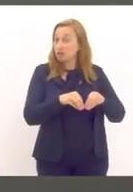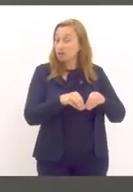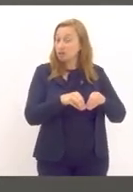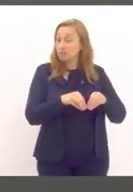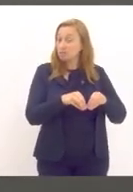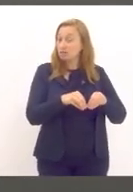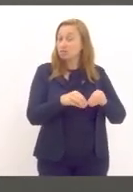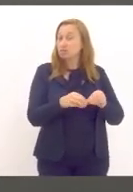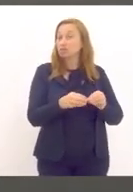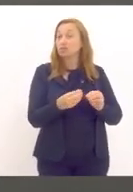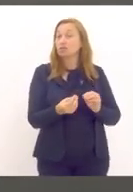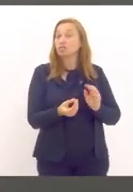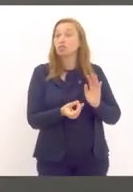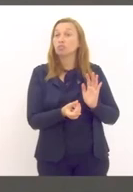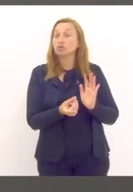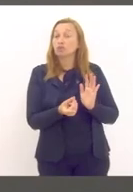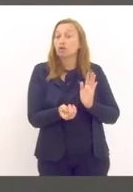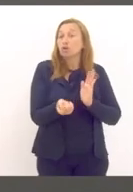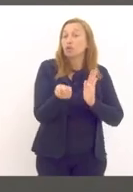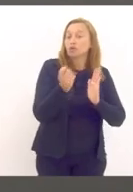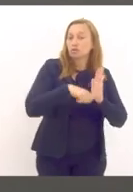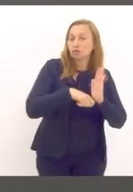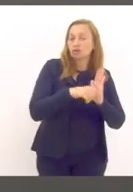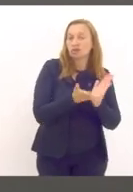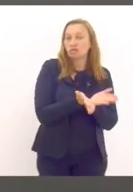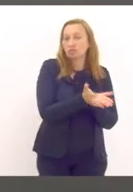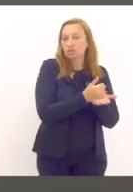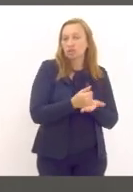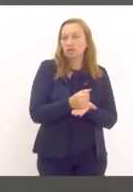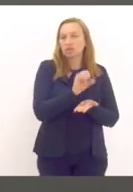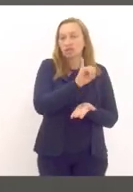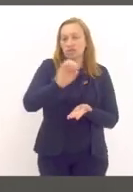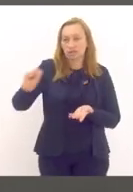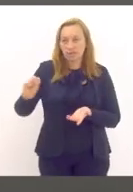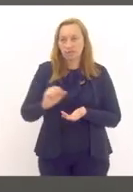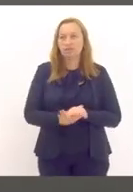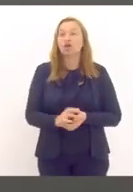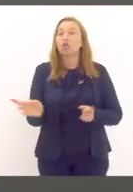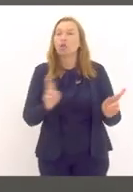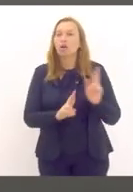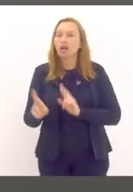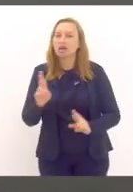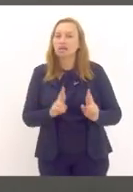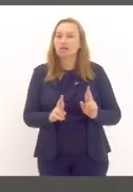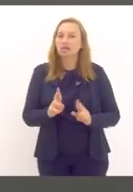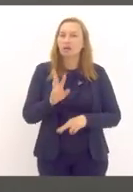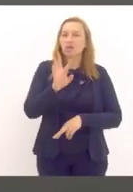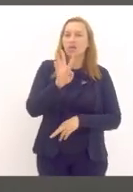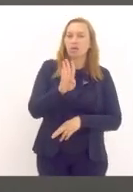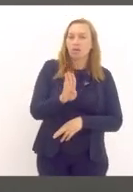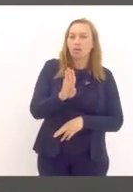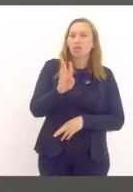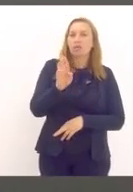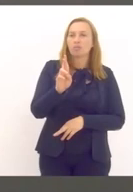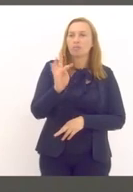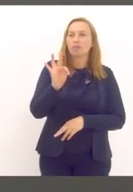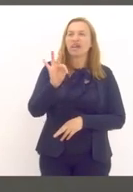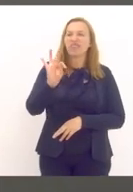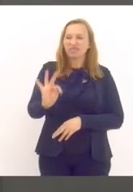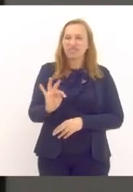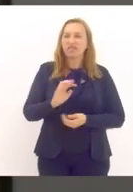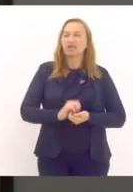receitas tributárias, a saber, e o ICMS. Com relação ao Brent, nós estamos falando